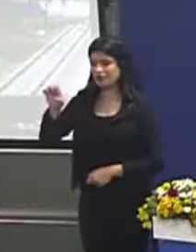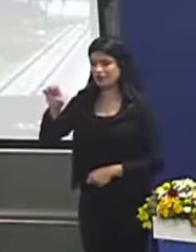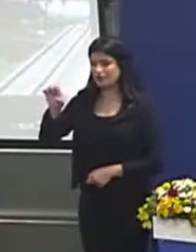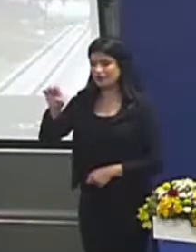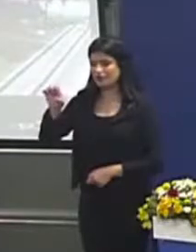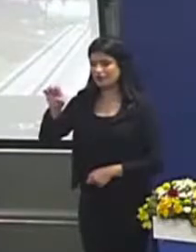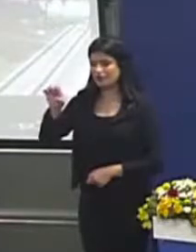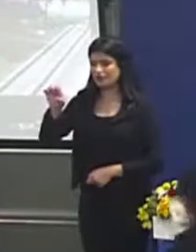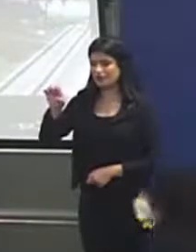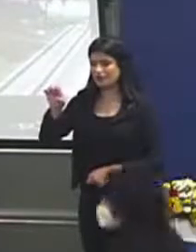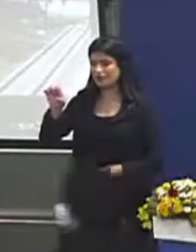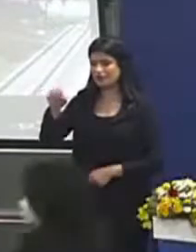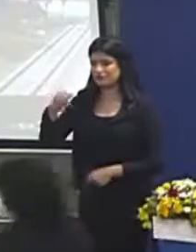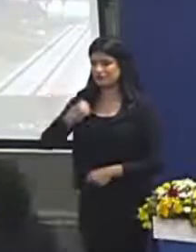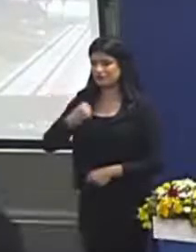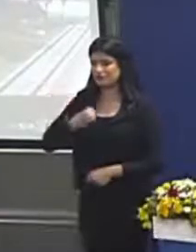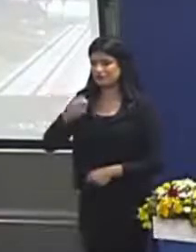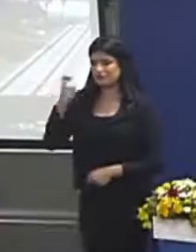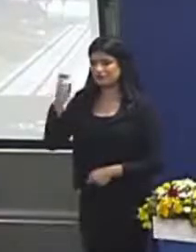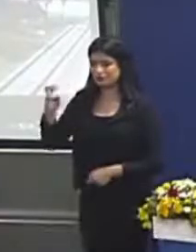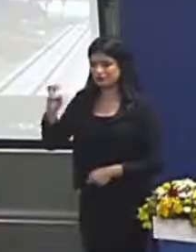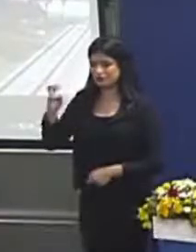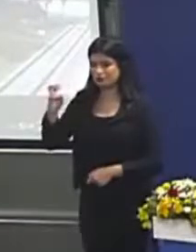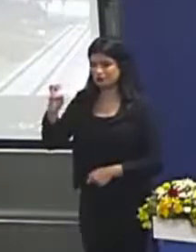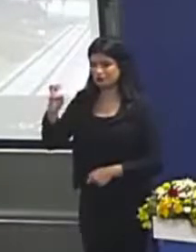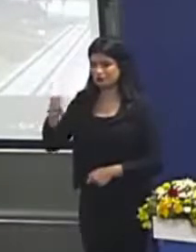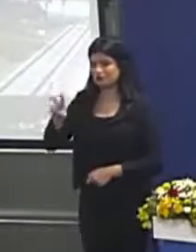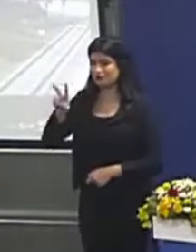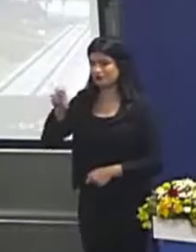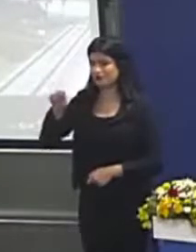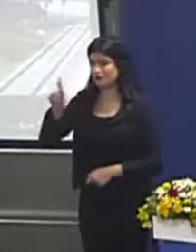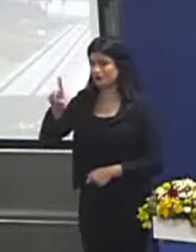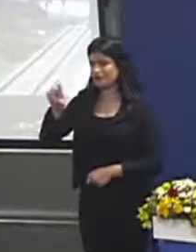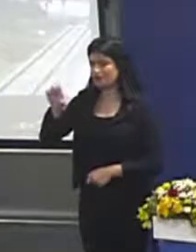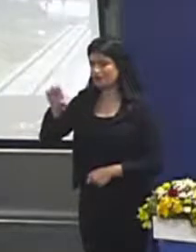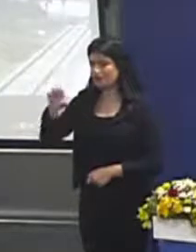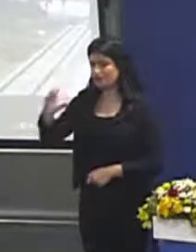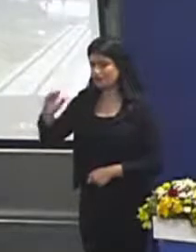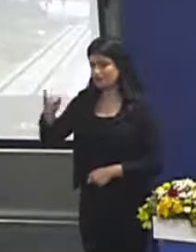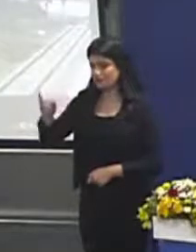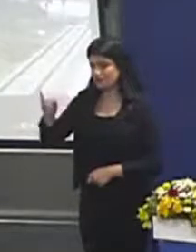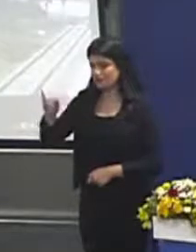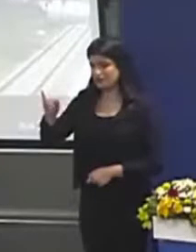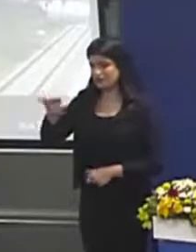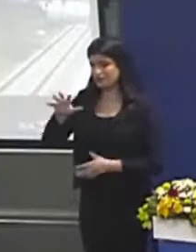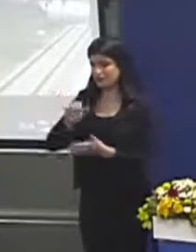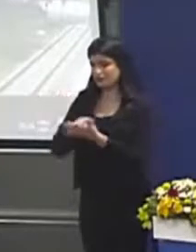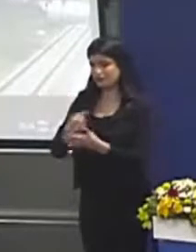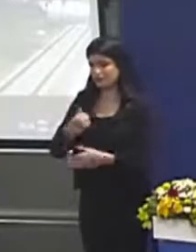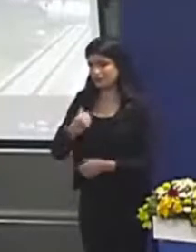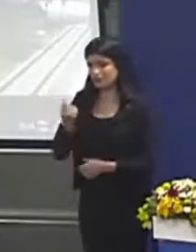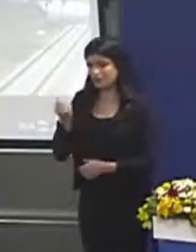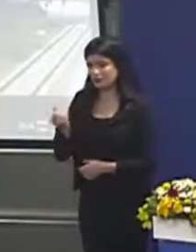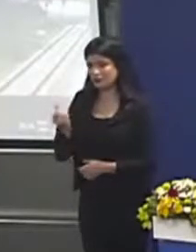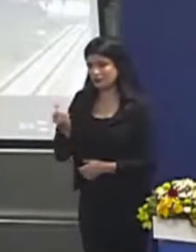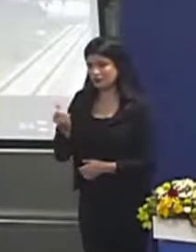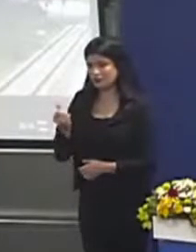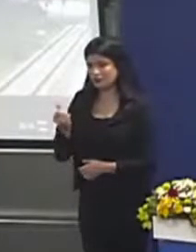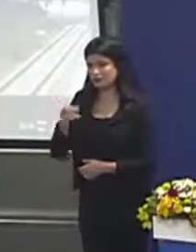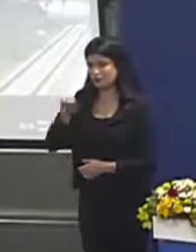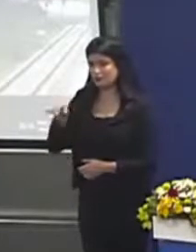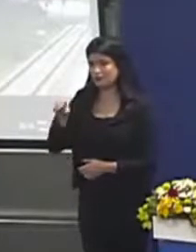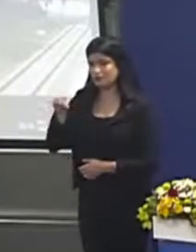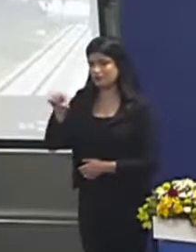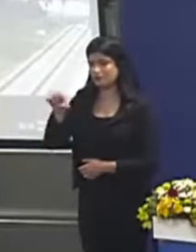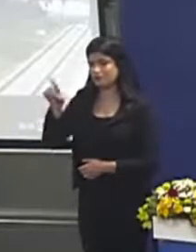Kolk, como número 5, Valdeci Alberto Miranda, como registro de número 6,